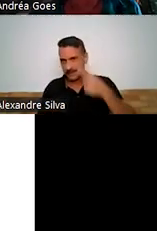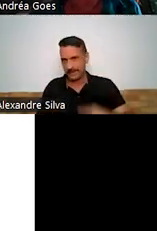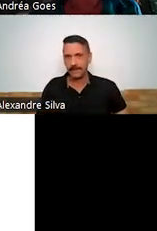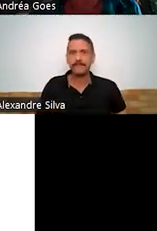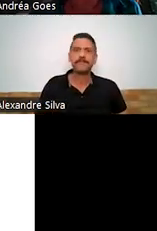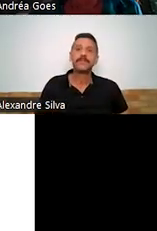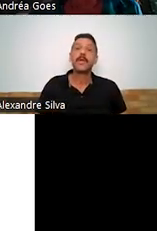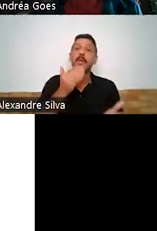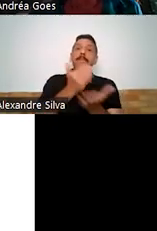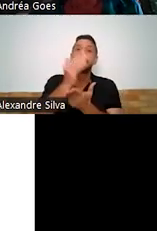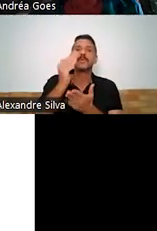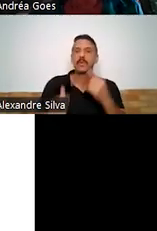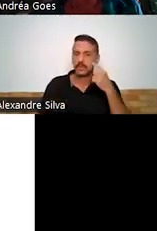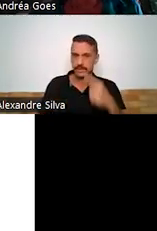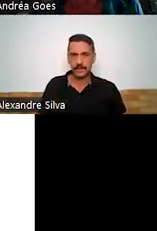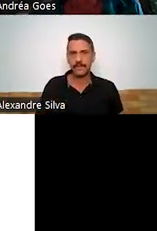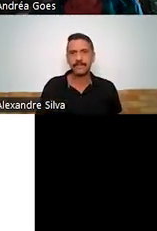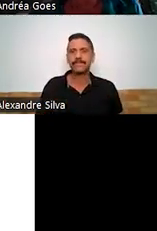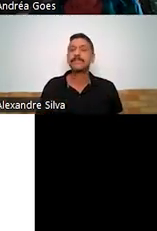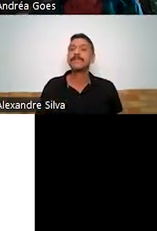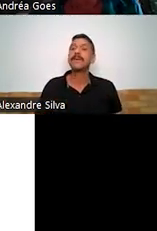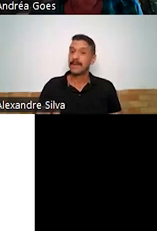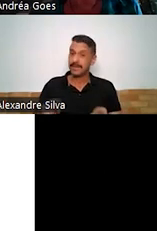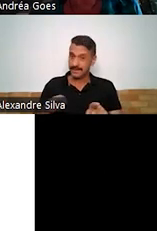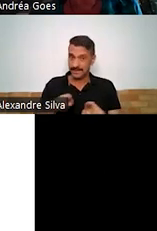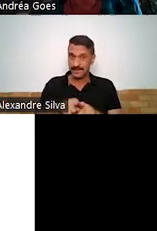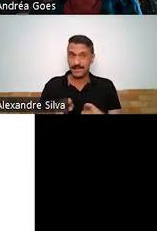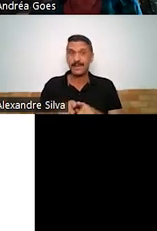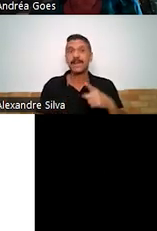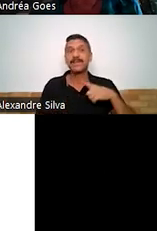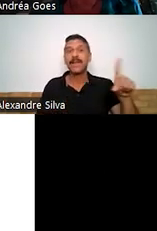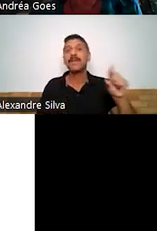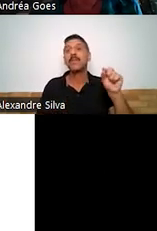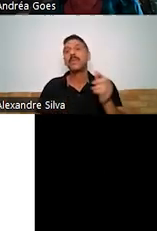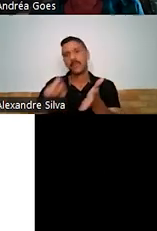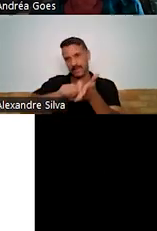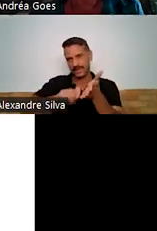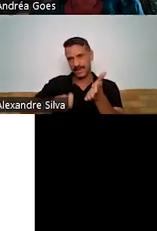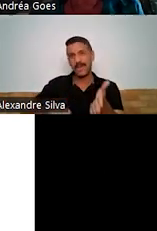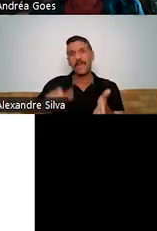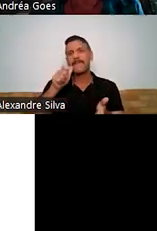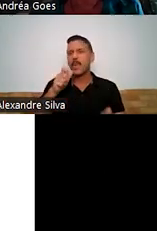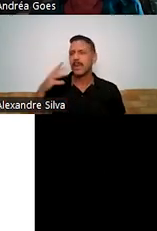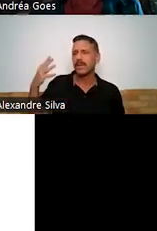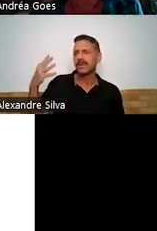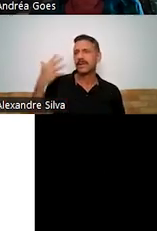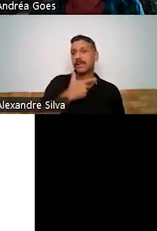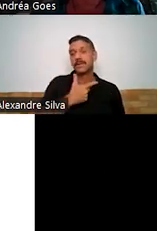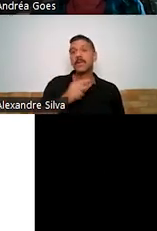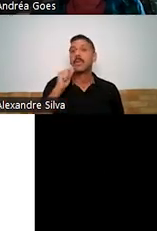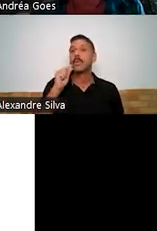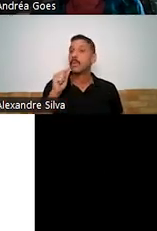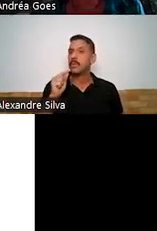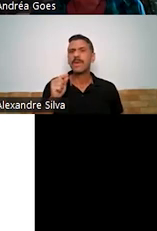o precursor. Mas ele inventa coisas assim, como aqui está escrito, mulheres de uma beleza fatal que sobem